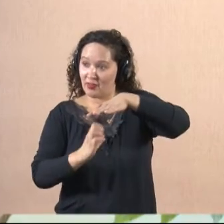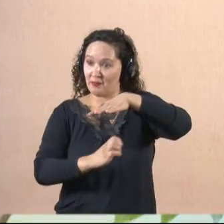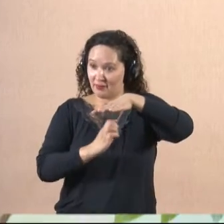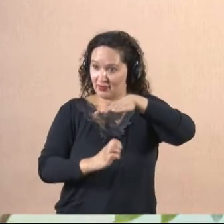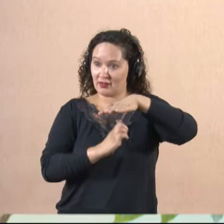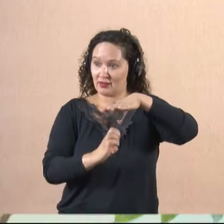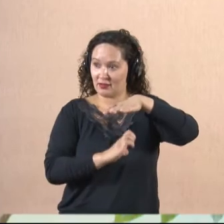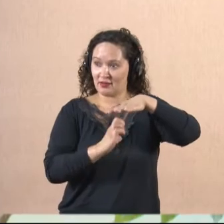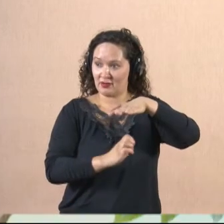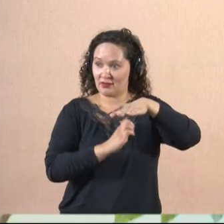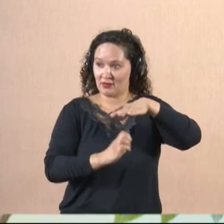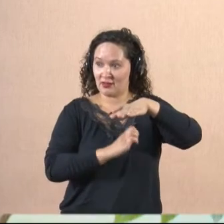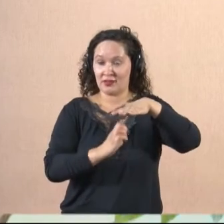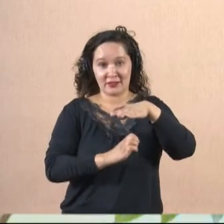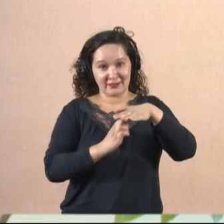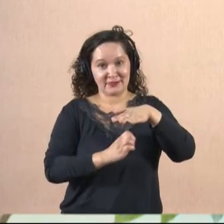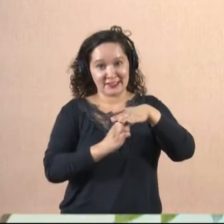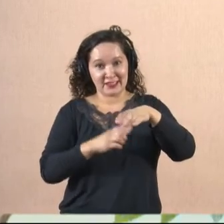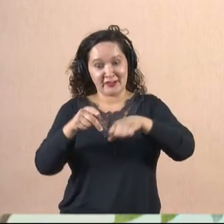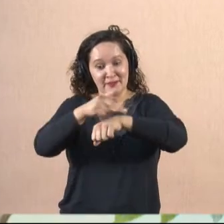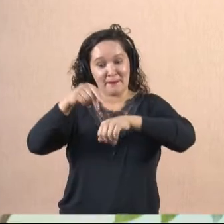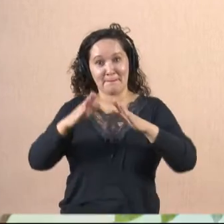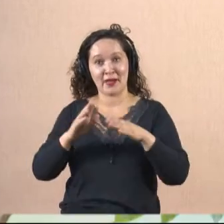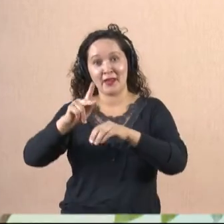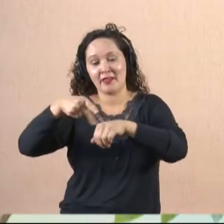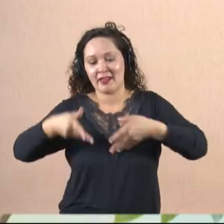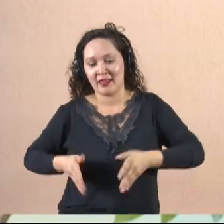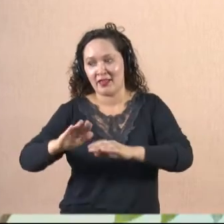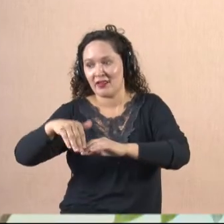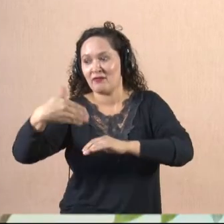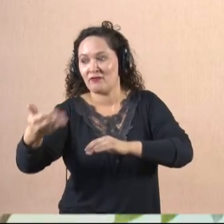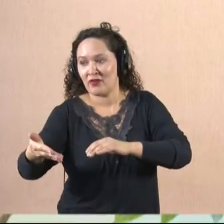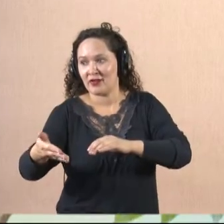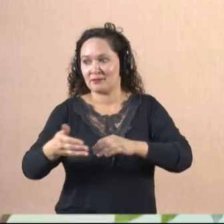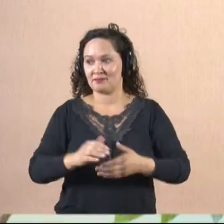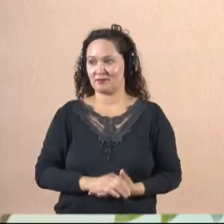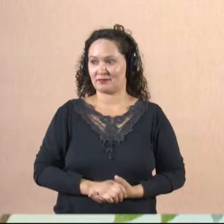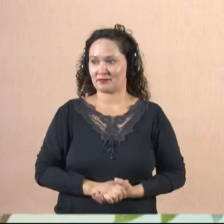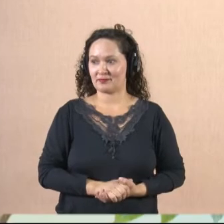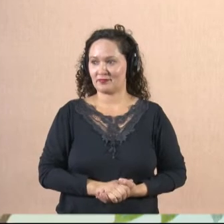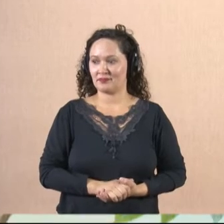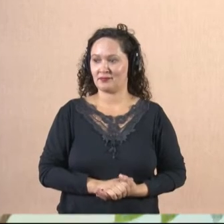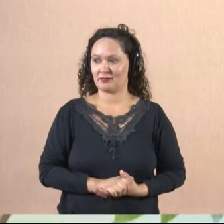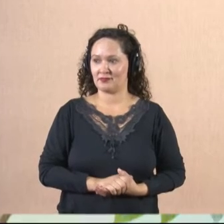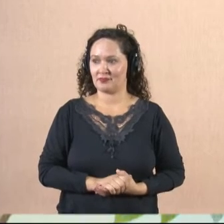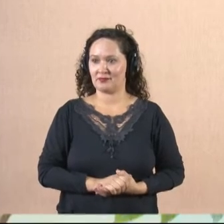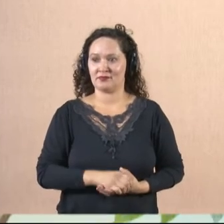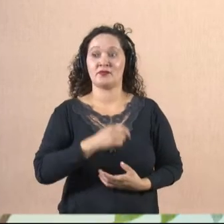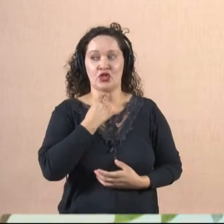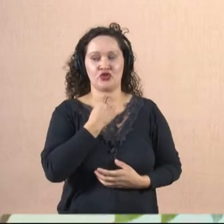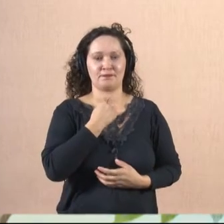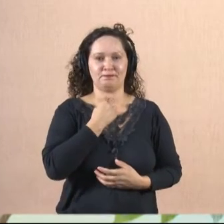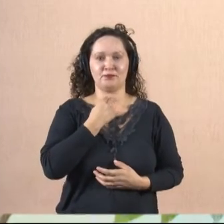empresários coreanos se estrangeiros e mizera é que não